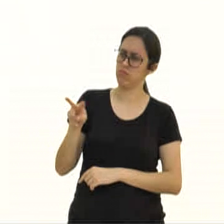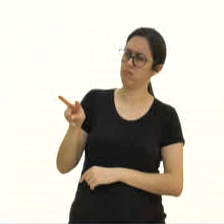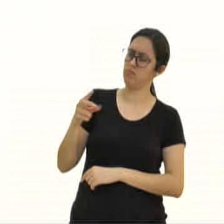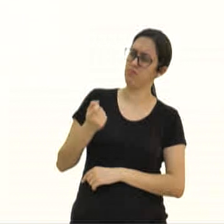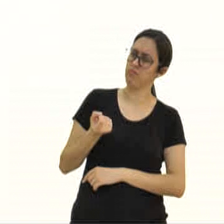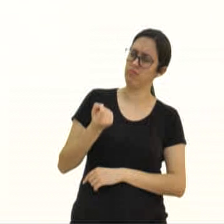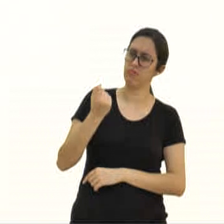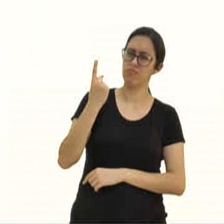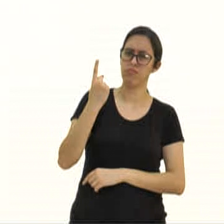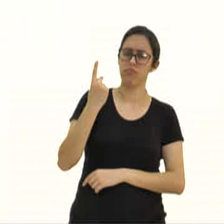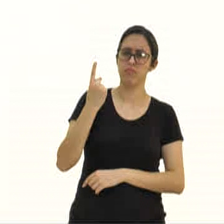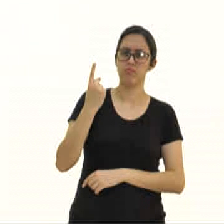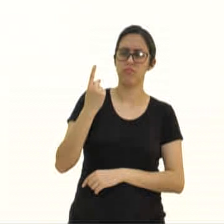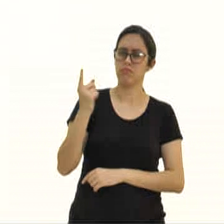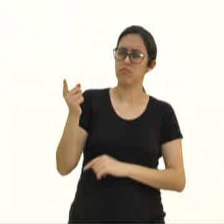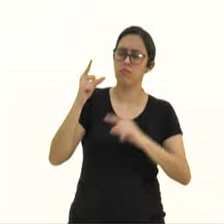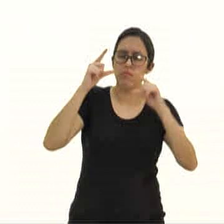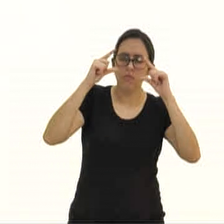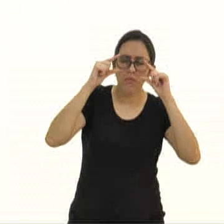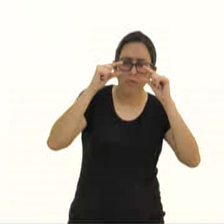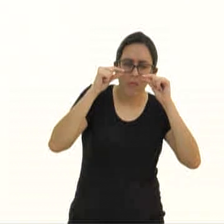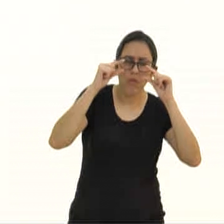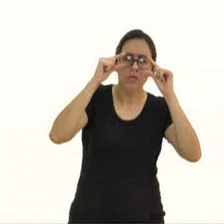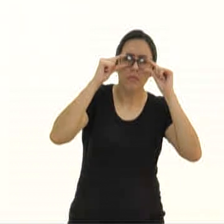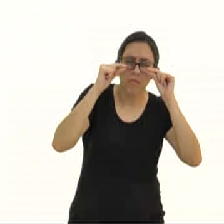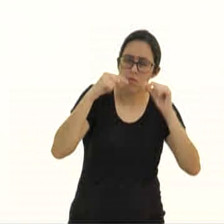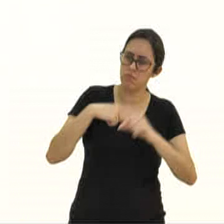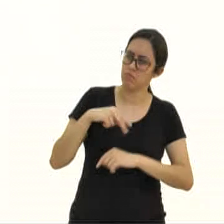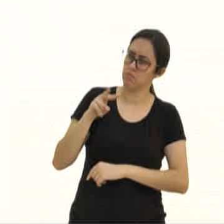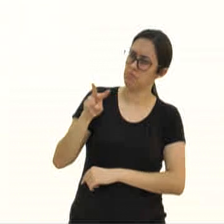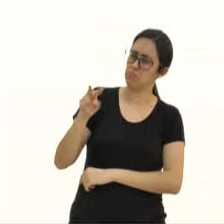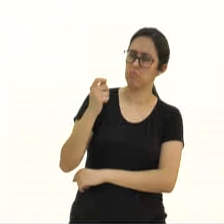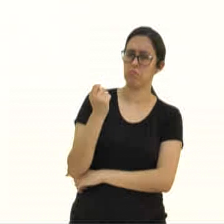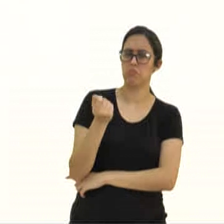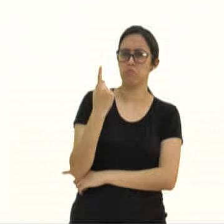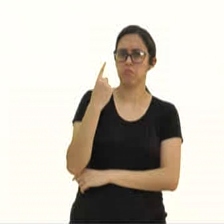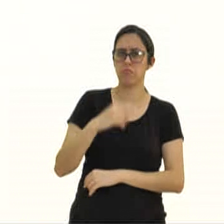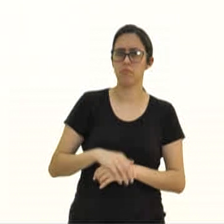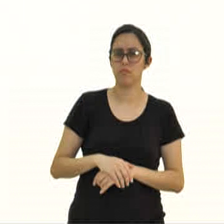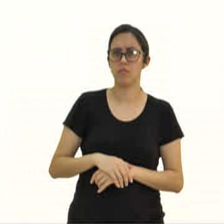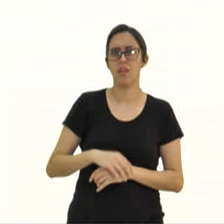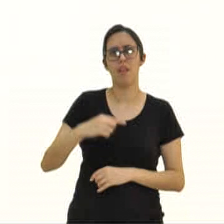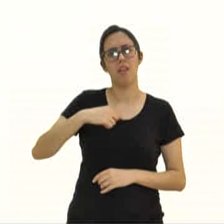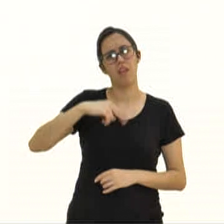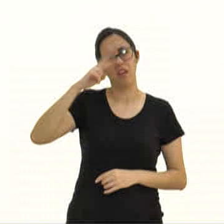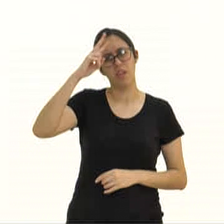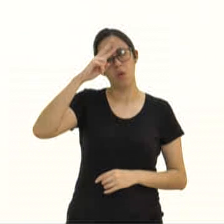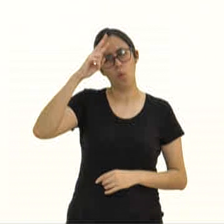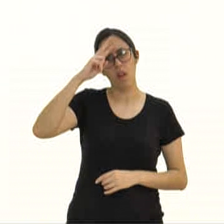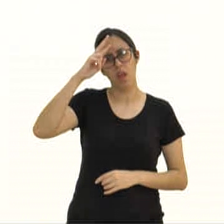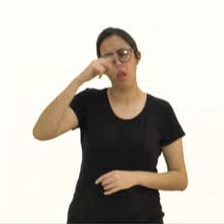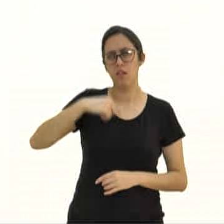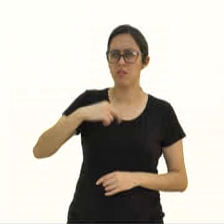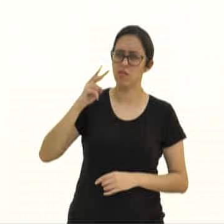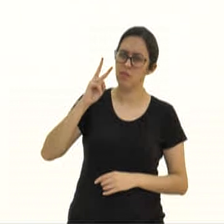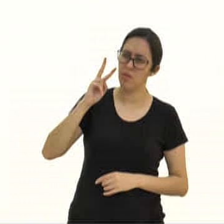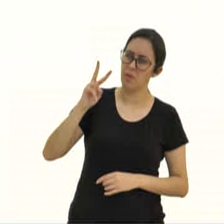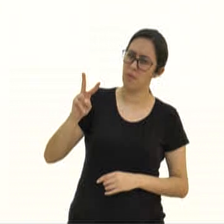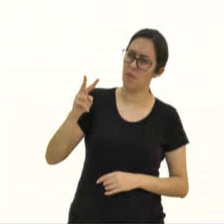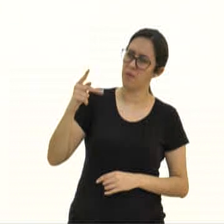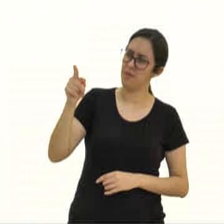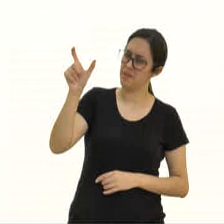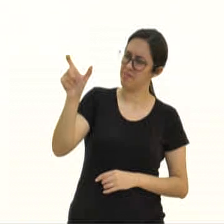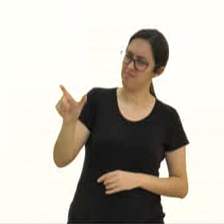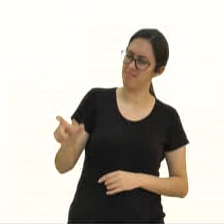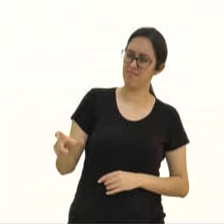como se ela os houvesse fechado para ver melhor. Uma dessas vezes creio que deu por mim embebido na sua pessoa